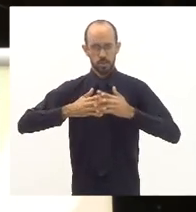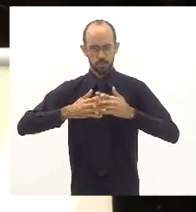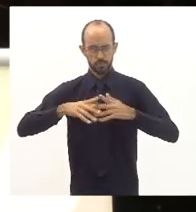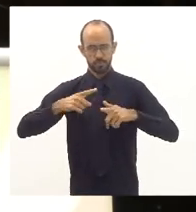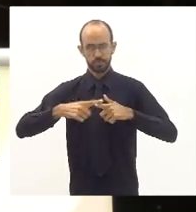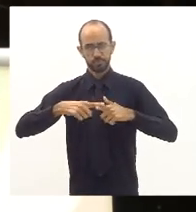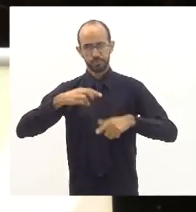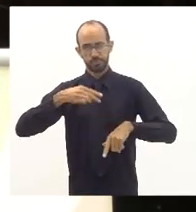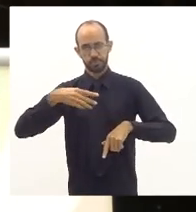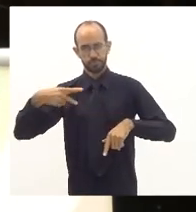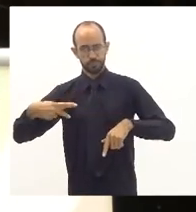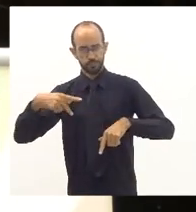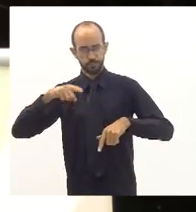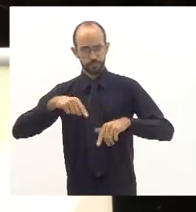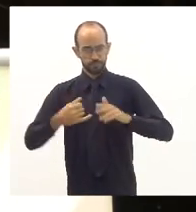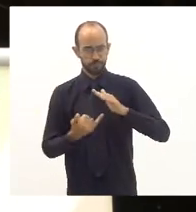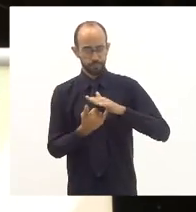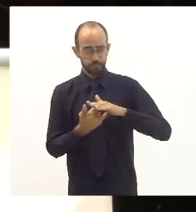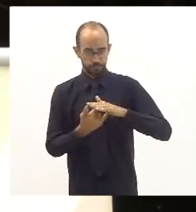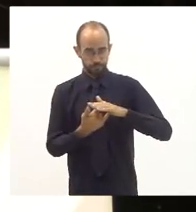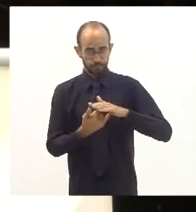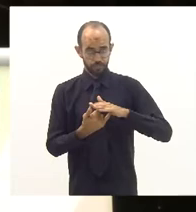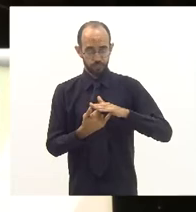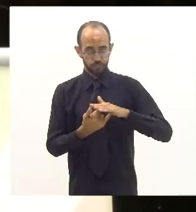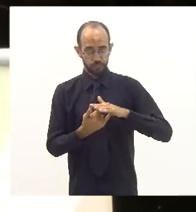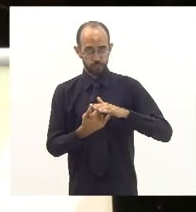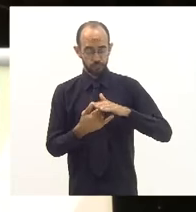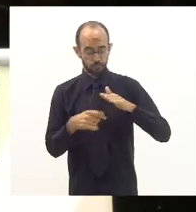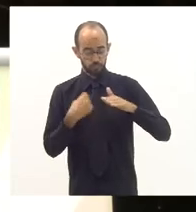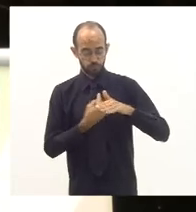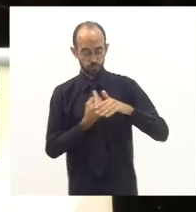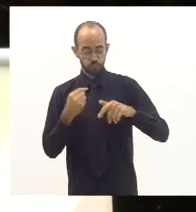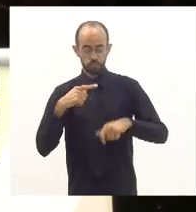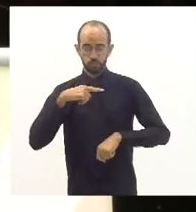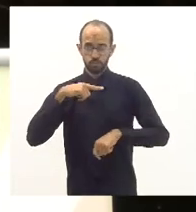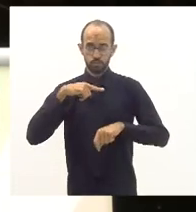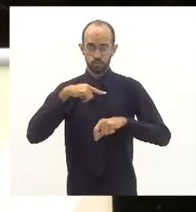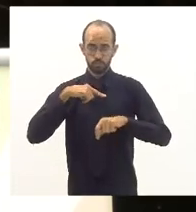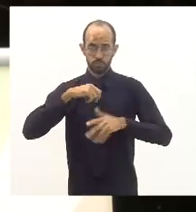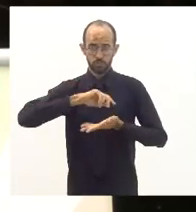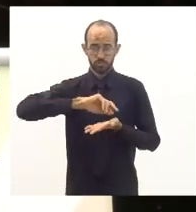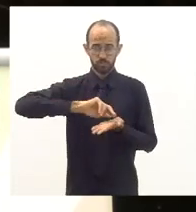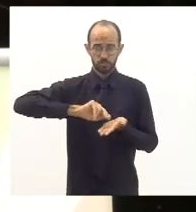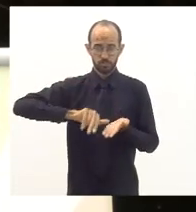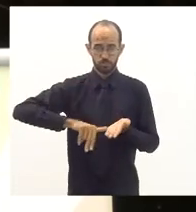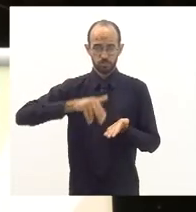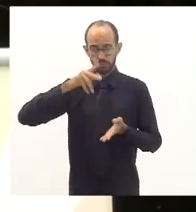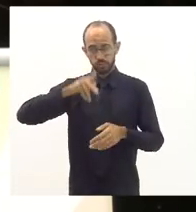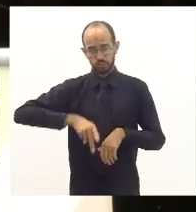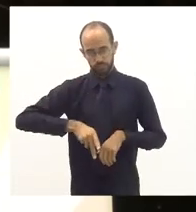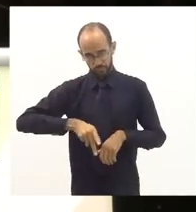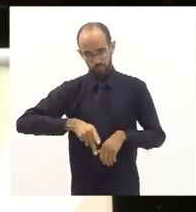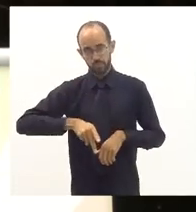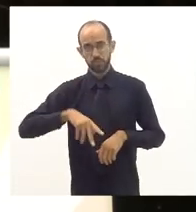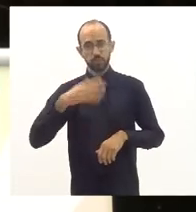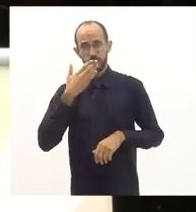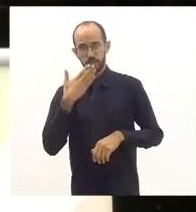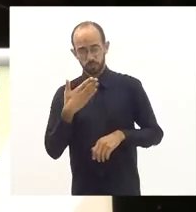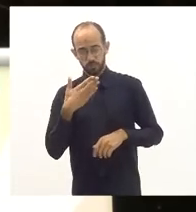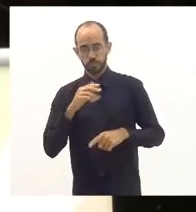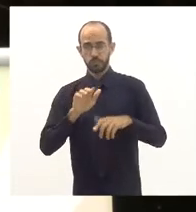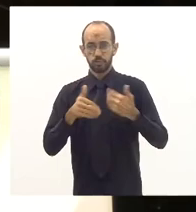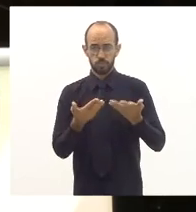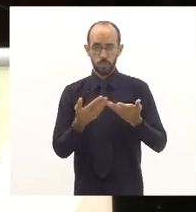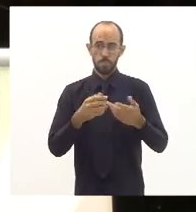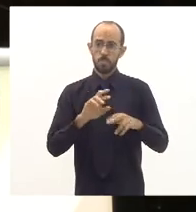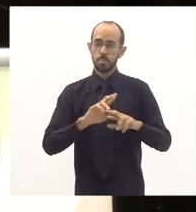Público é uma instituição. Então, como instituição, ele é formado por uma pluralidade de pessoas. Então, não